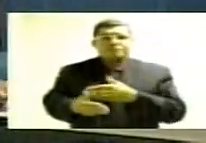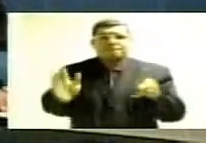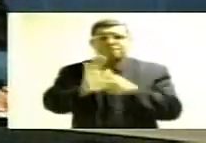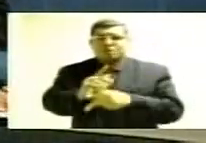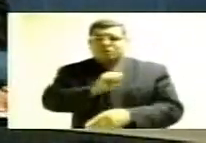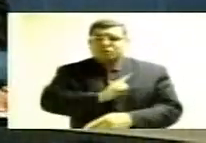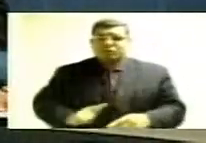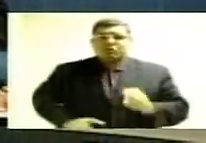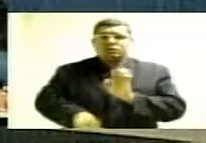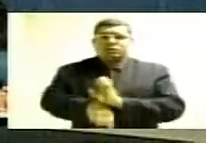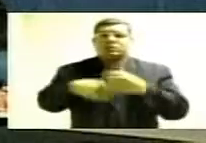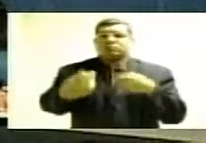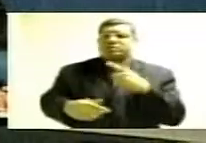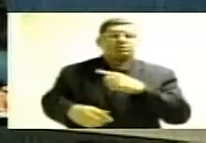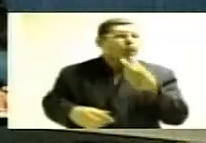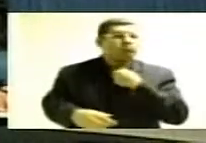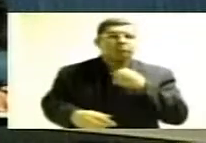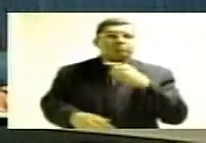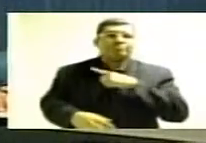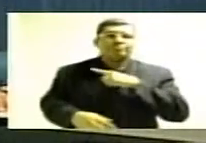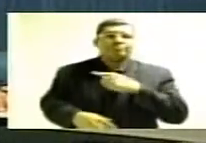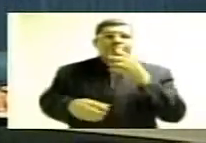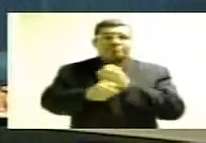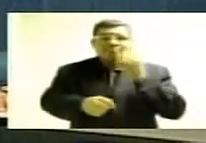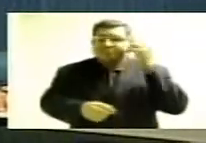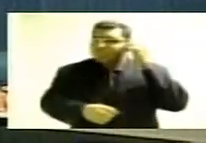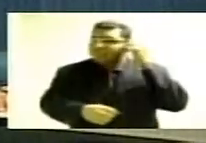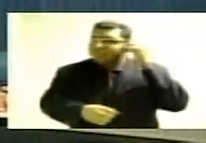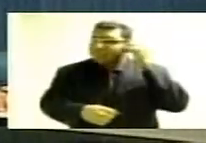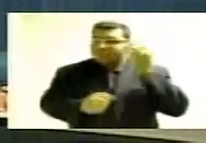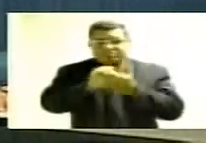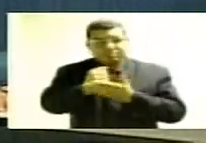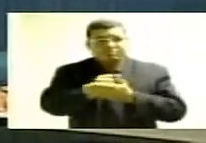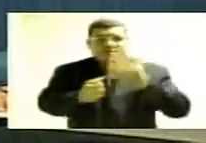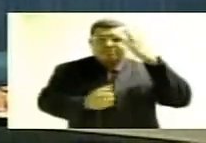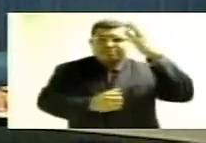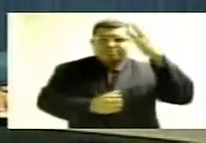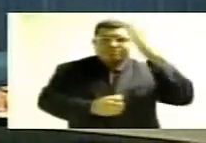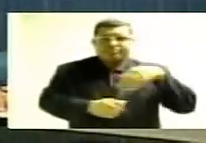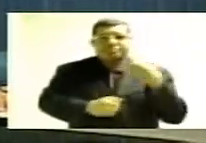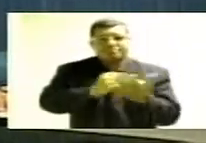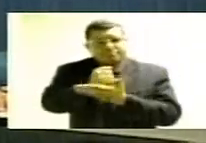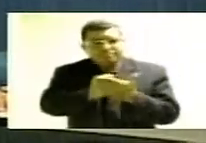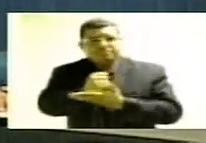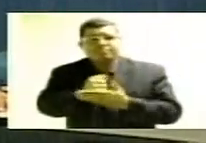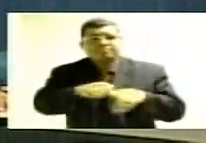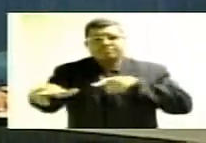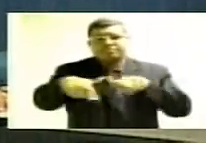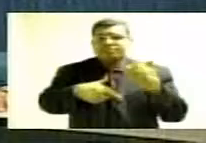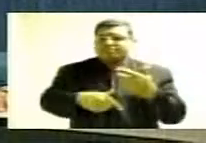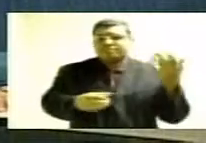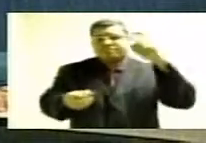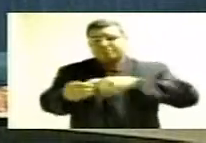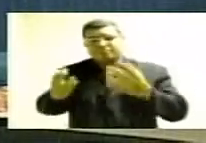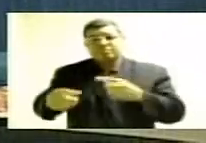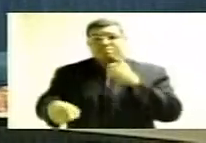próprio governo do estado. Nós não podemos ter uma peça orçamentária baseada em ilusões, baseada num recurso que não vão